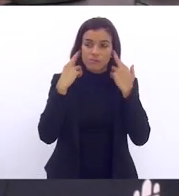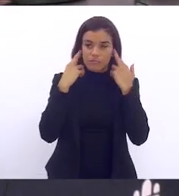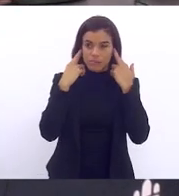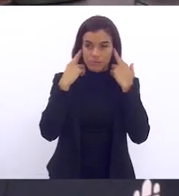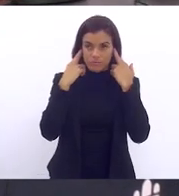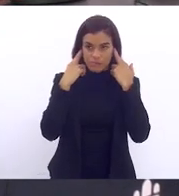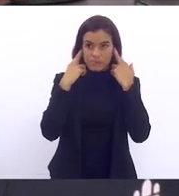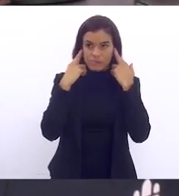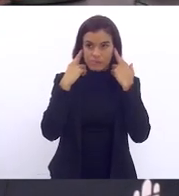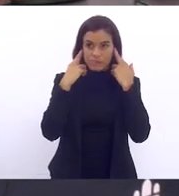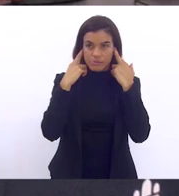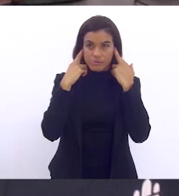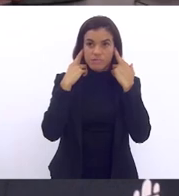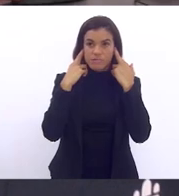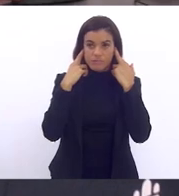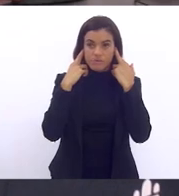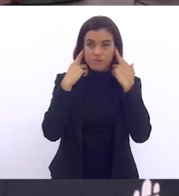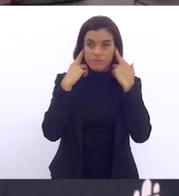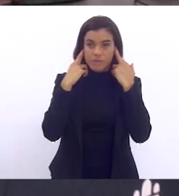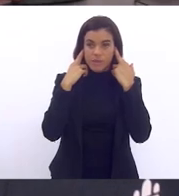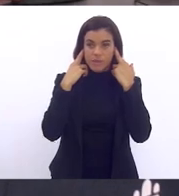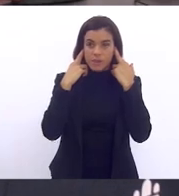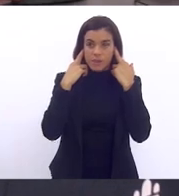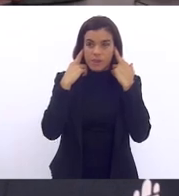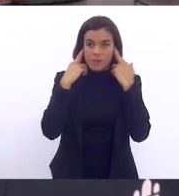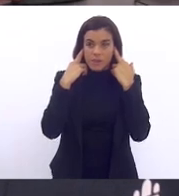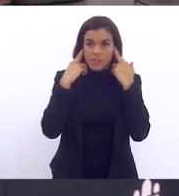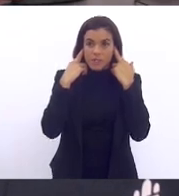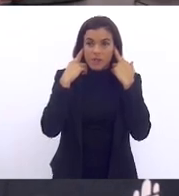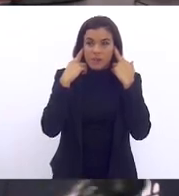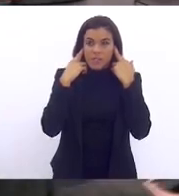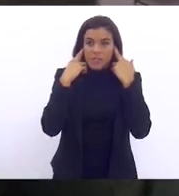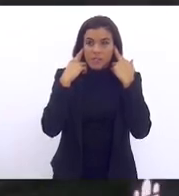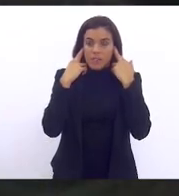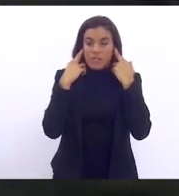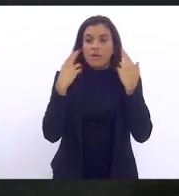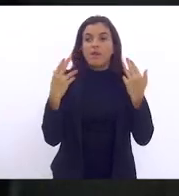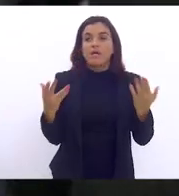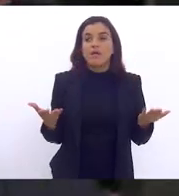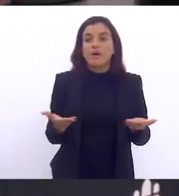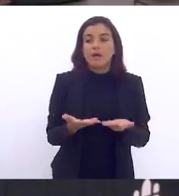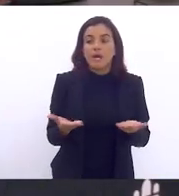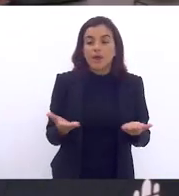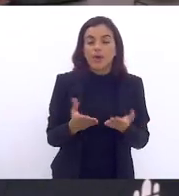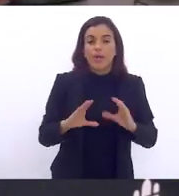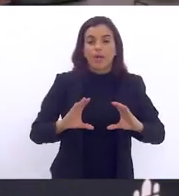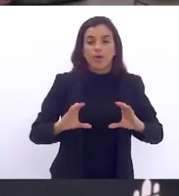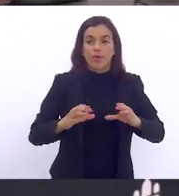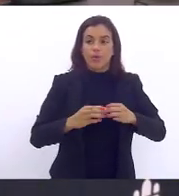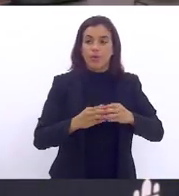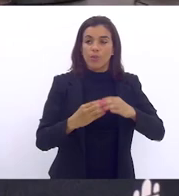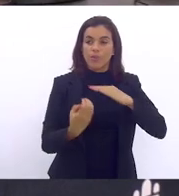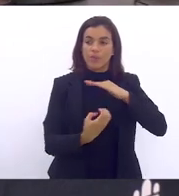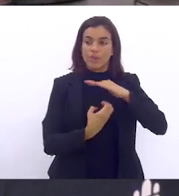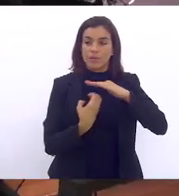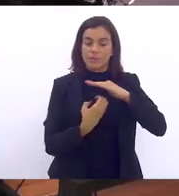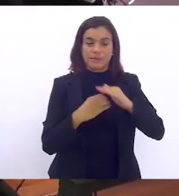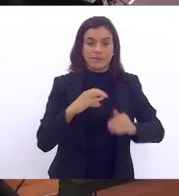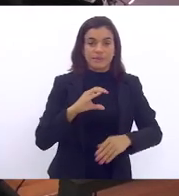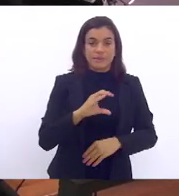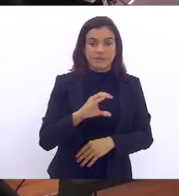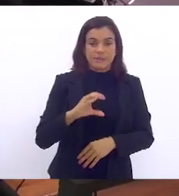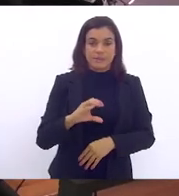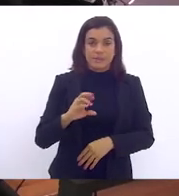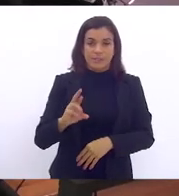prefere Então tá ótimo Então vamos passamos a palavra agora pro grupo CCR que está aqui conosco que vai